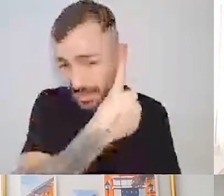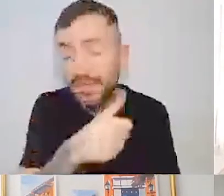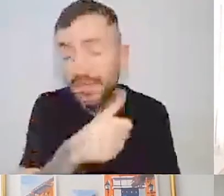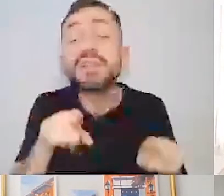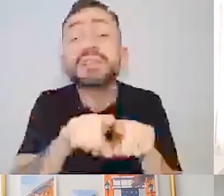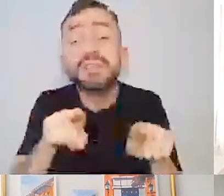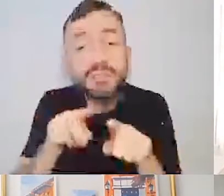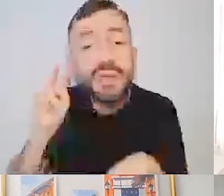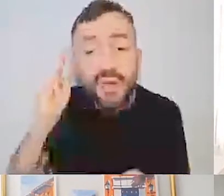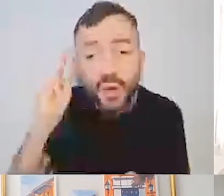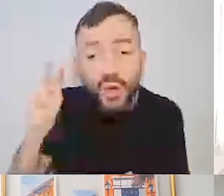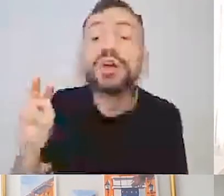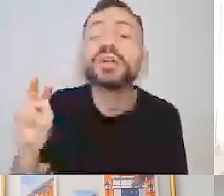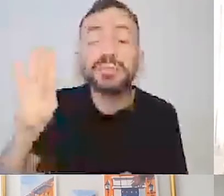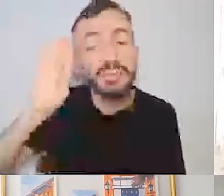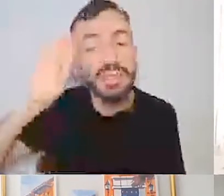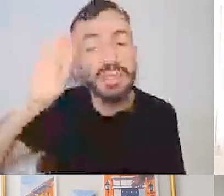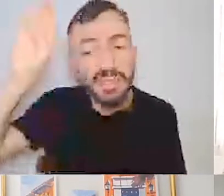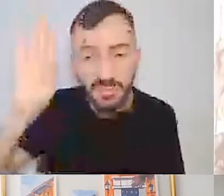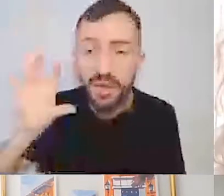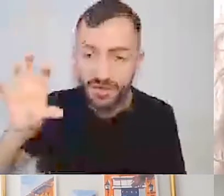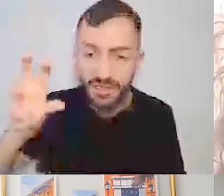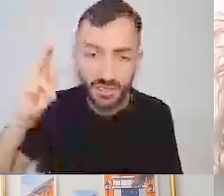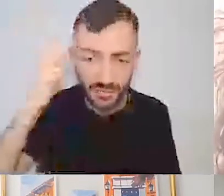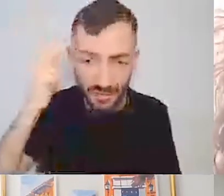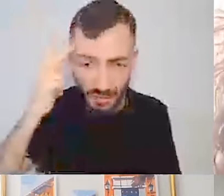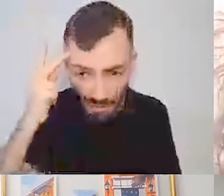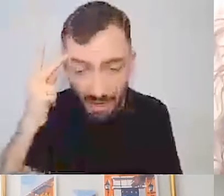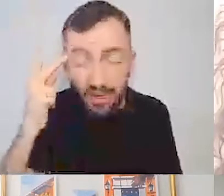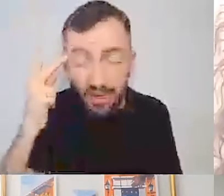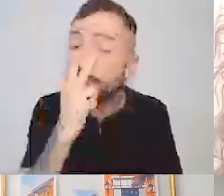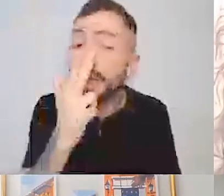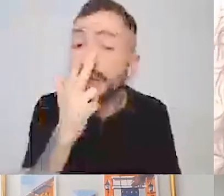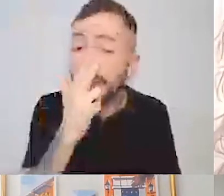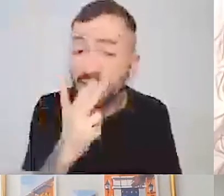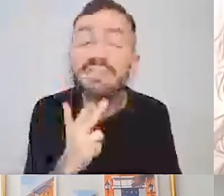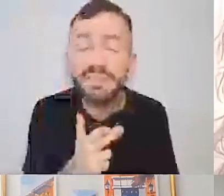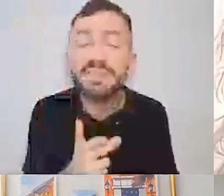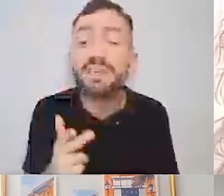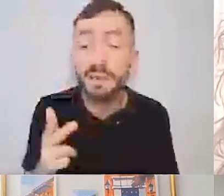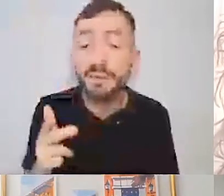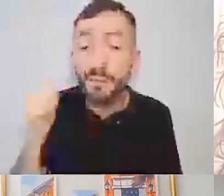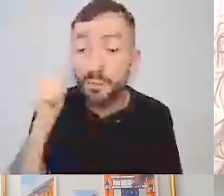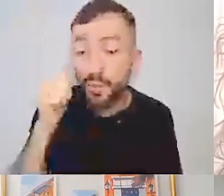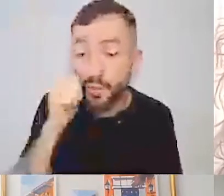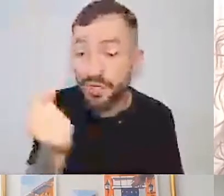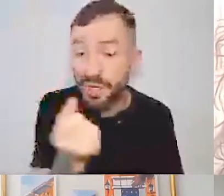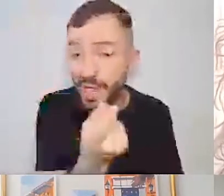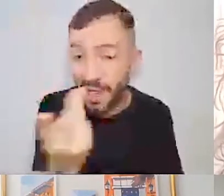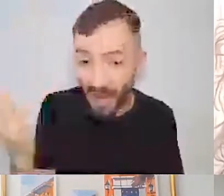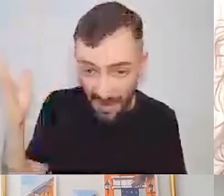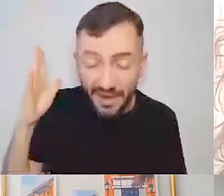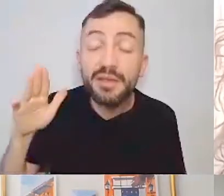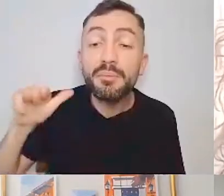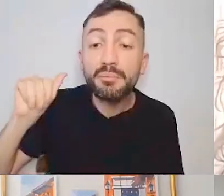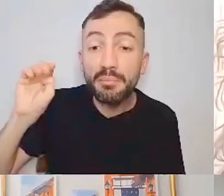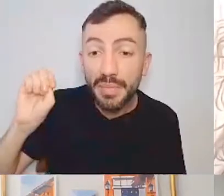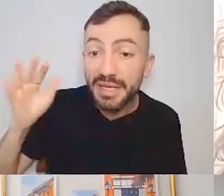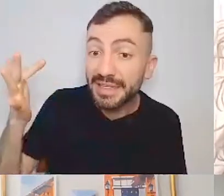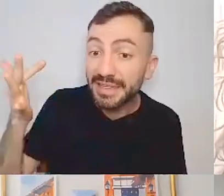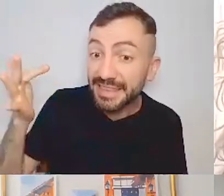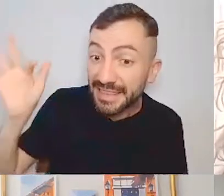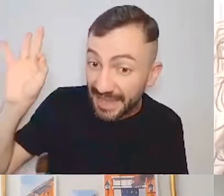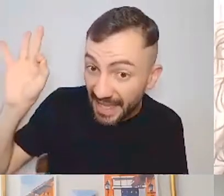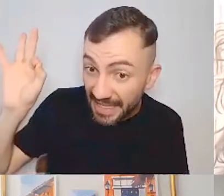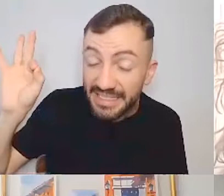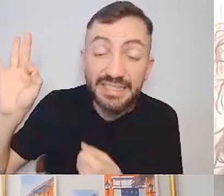gênero, principalmente para o Estado de São Paulo, em que entre cada 10 mães, 7 são exercendo uma